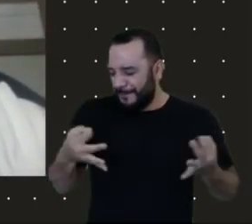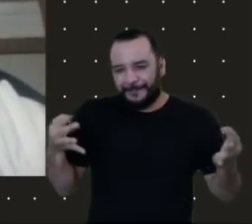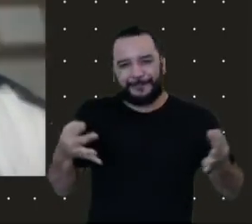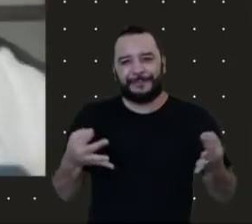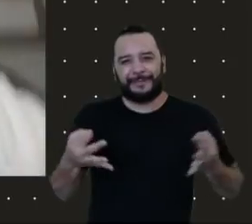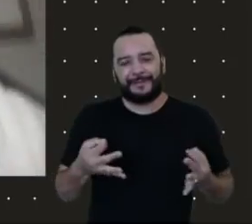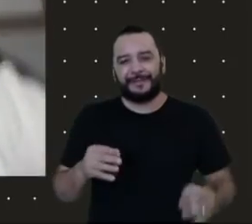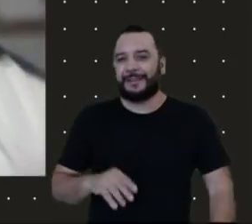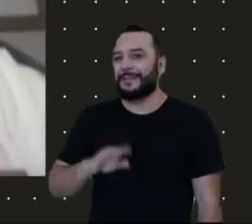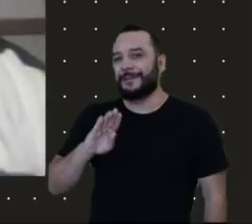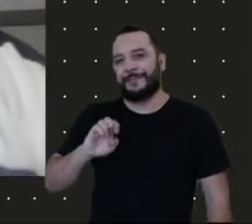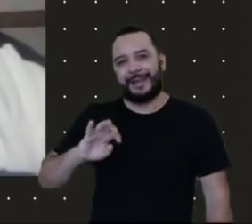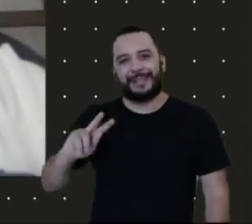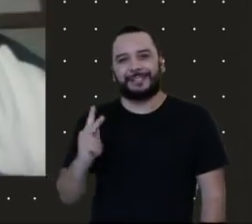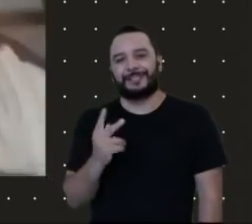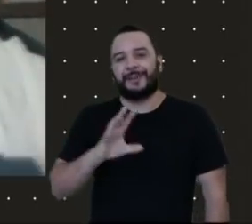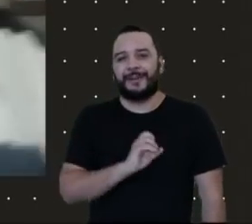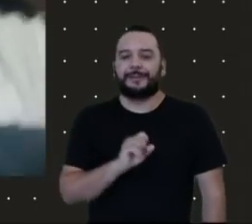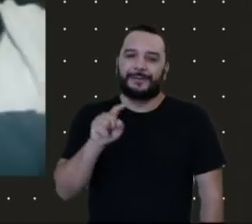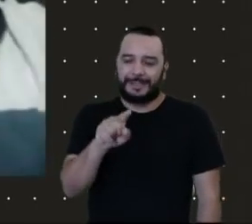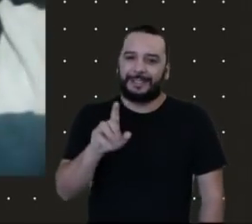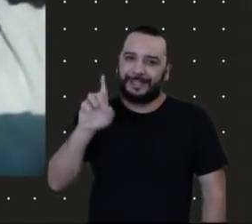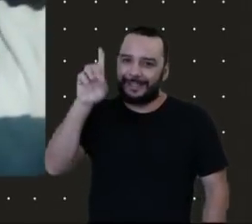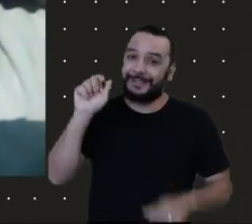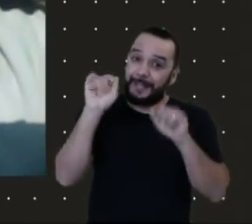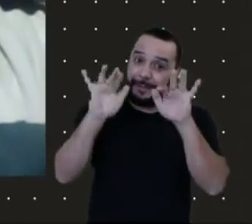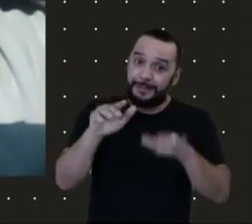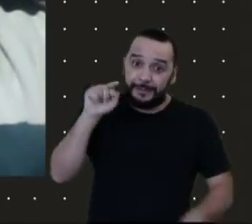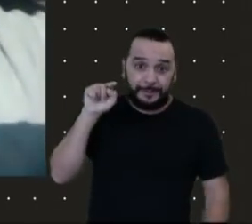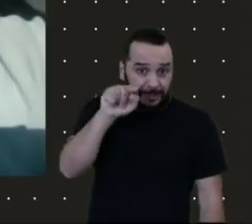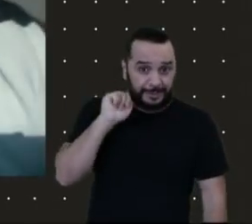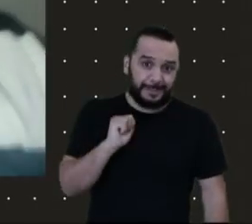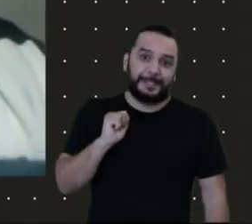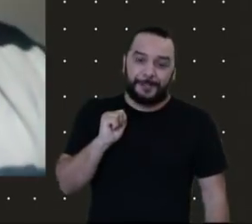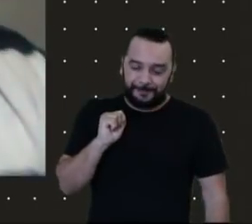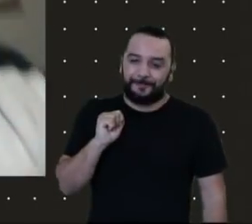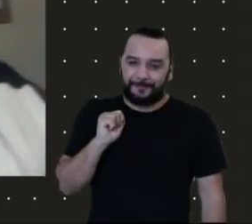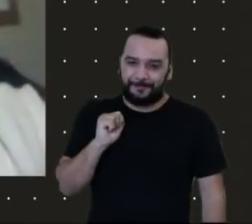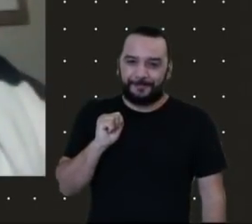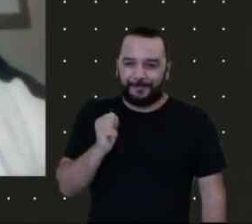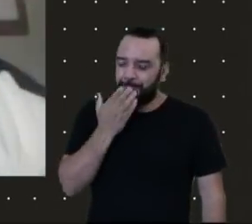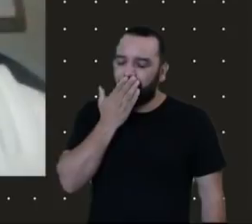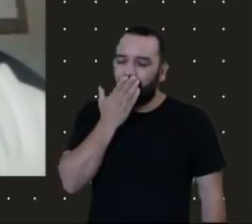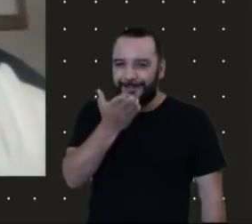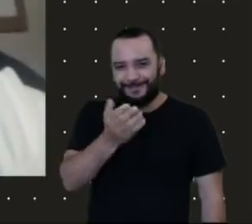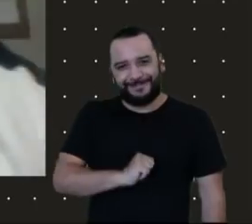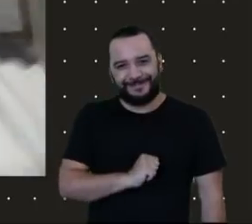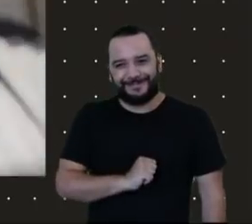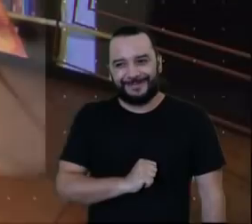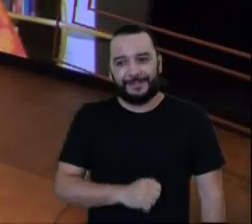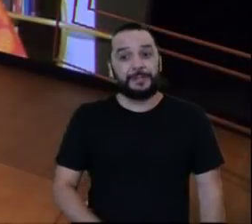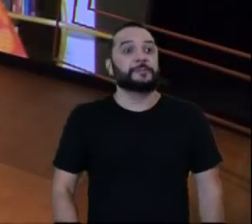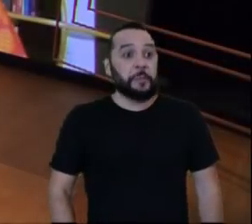querida Beth Goulart, um sonho realizado de contracenar com essa fúria, esse ícone